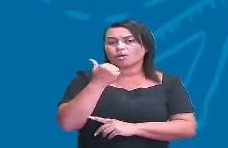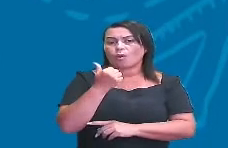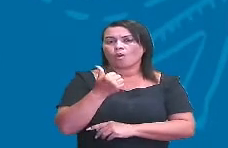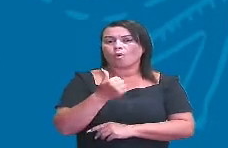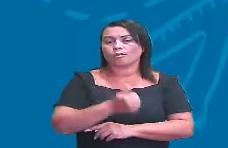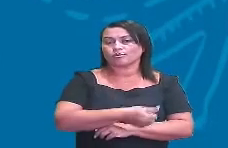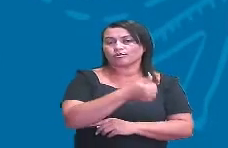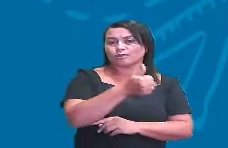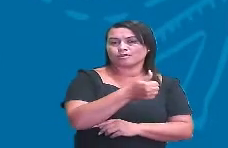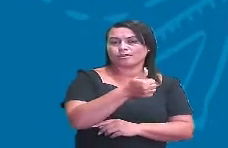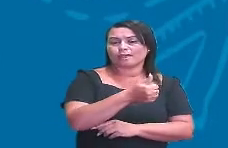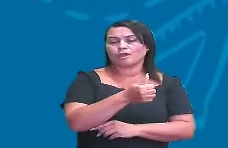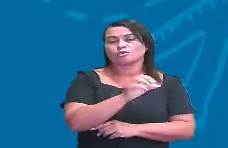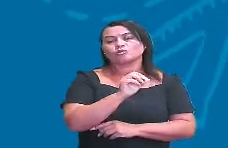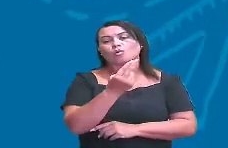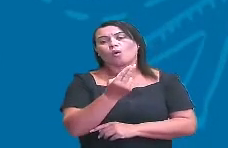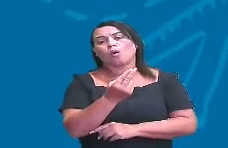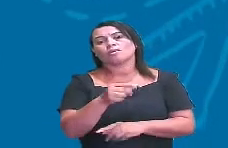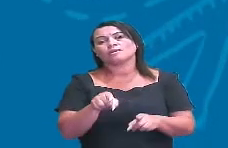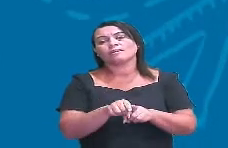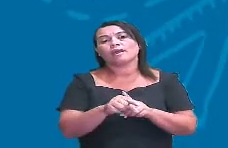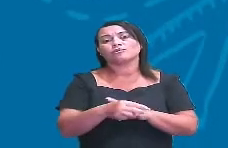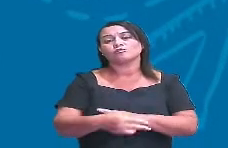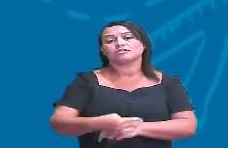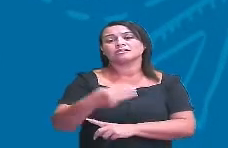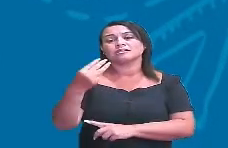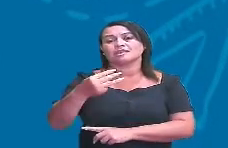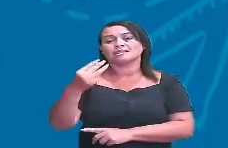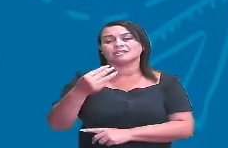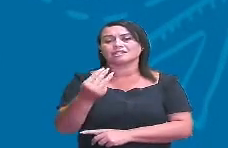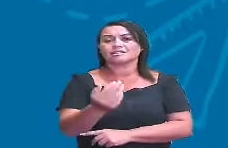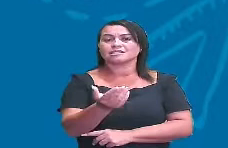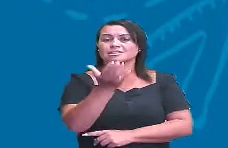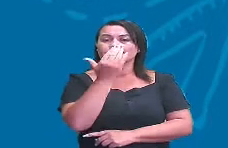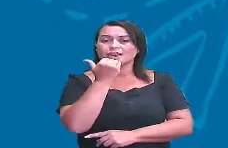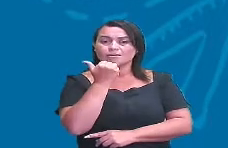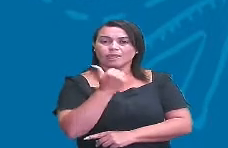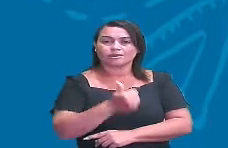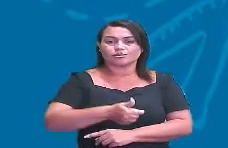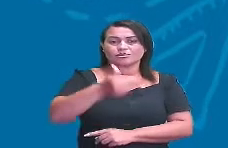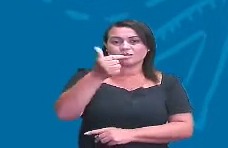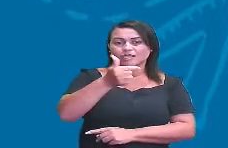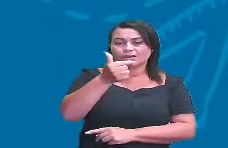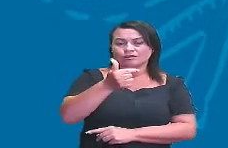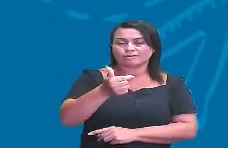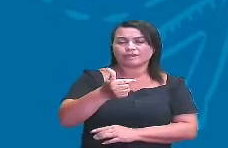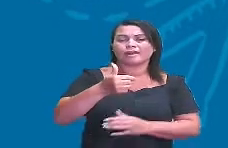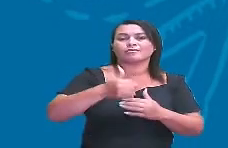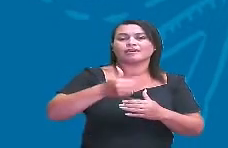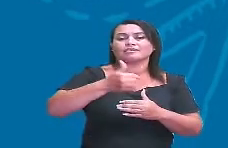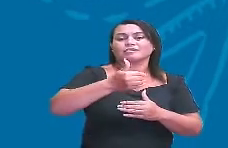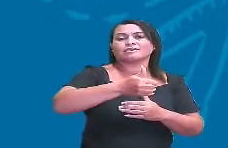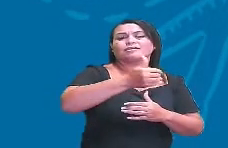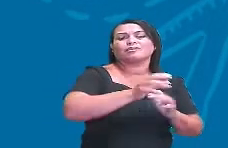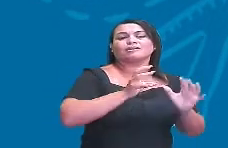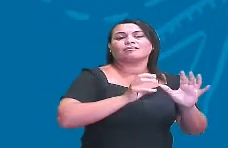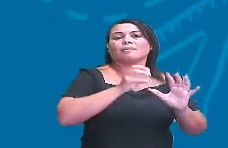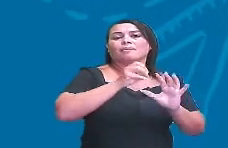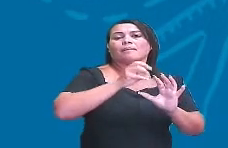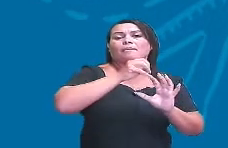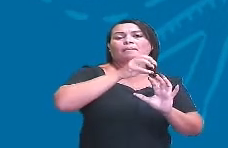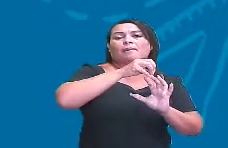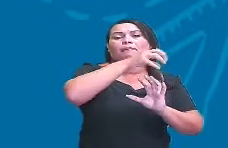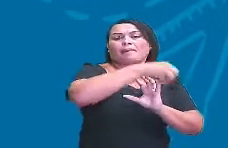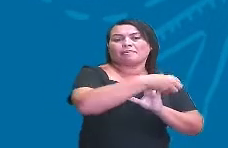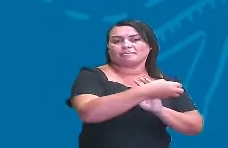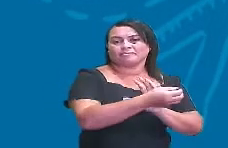primários, ou seja, os consumidores terciários, que são os que se alimentam dos secundários, e assim sucessivamente dentro da